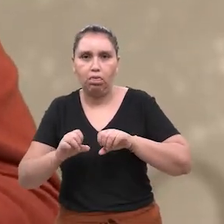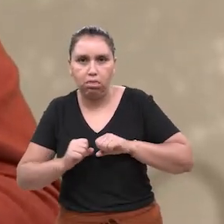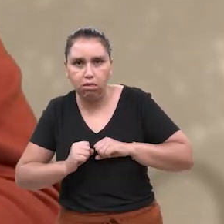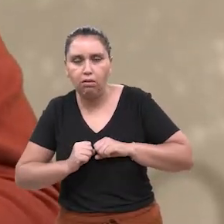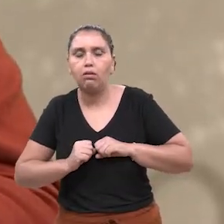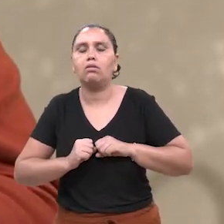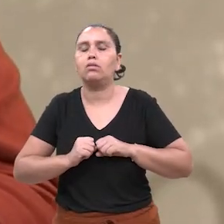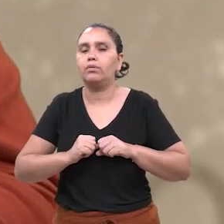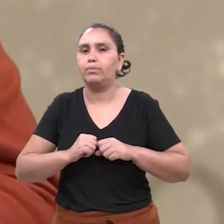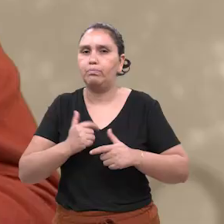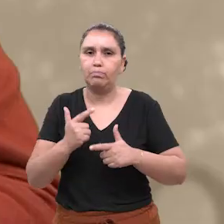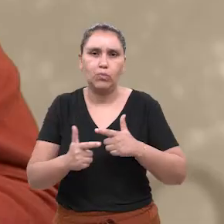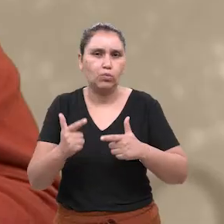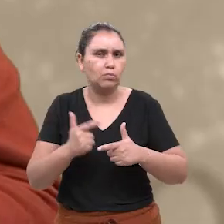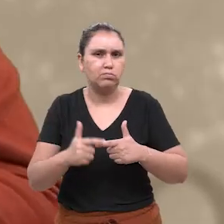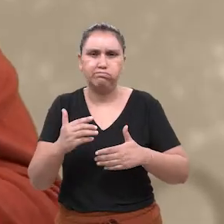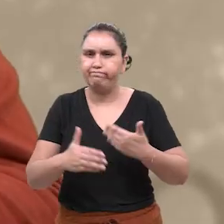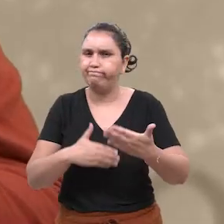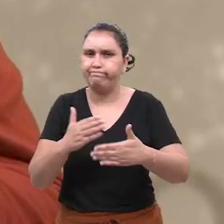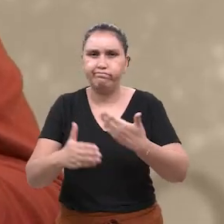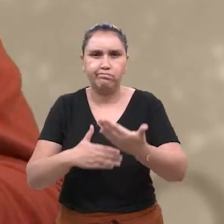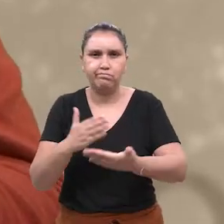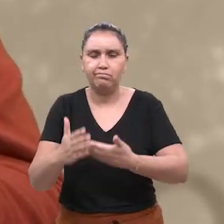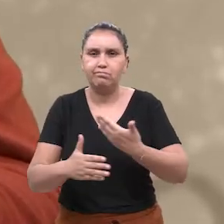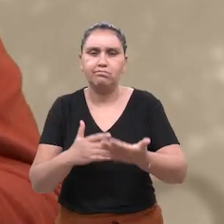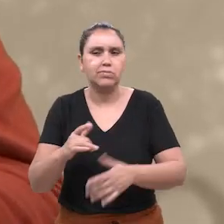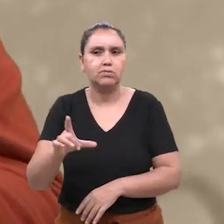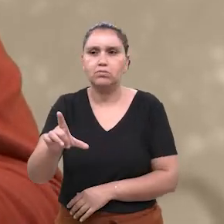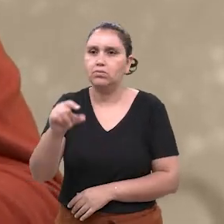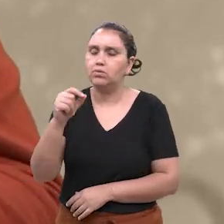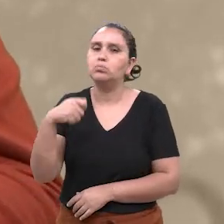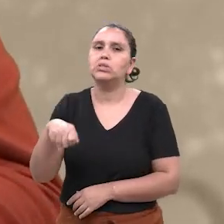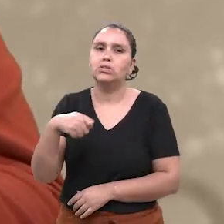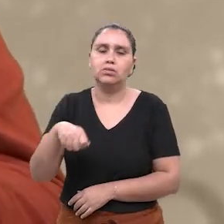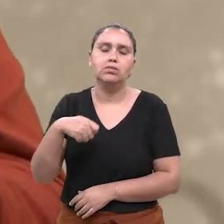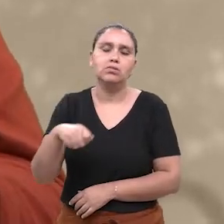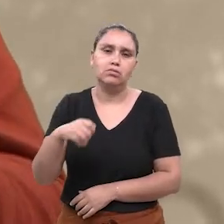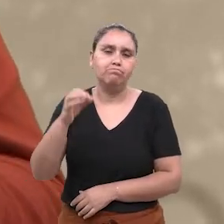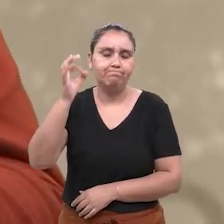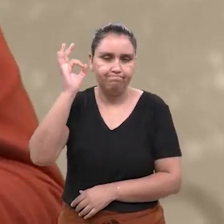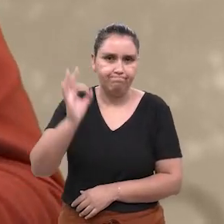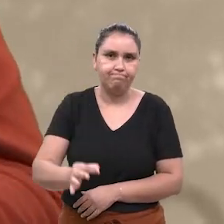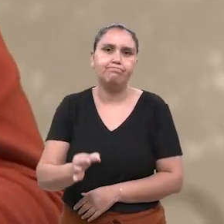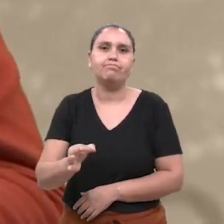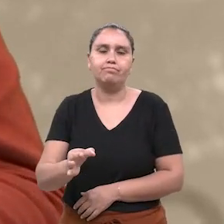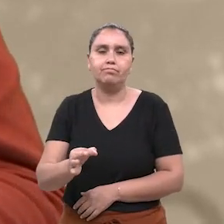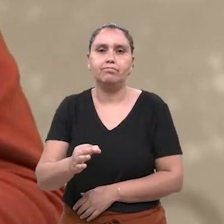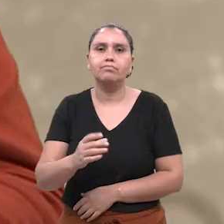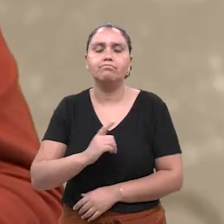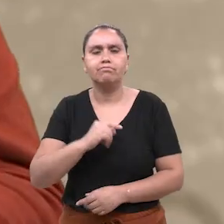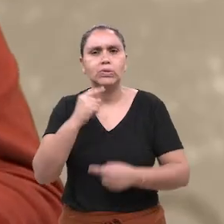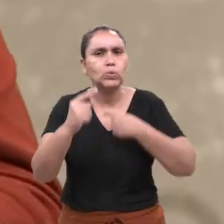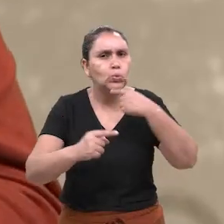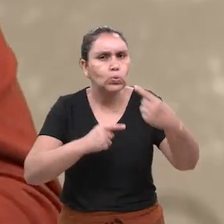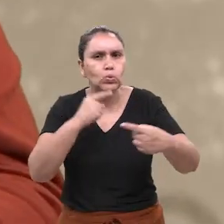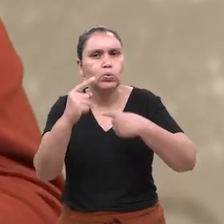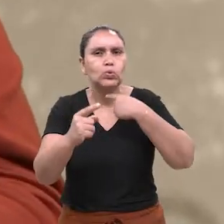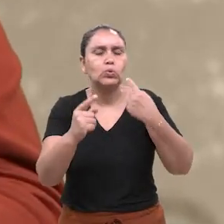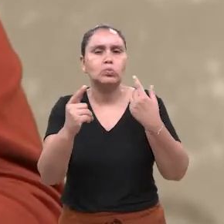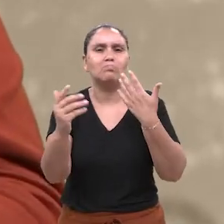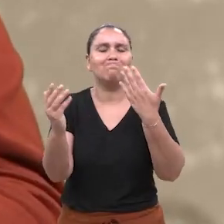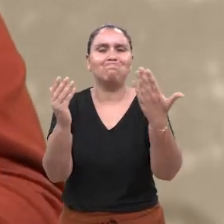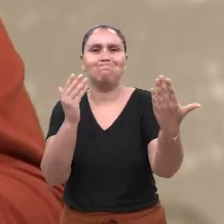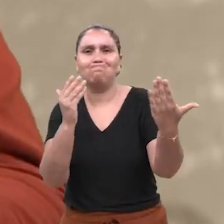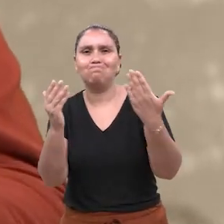em prol da pandemia que se passou. Mas, enfim, as decisões eram tomadas, a gente tinha com certeza dúvida